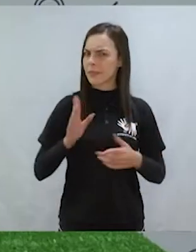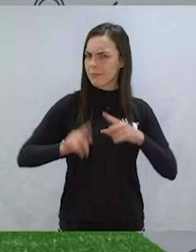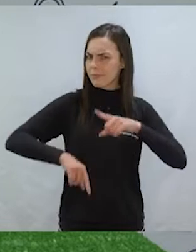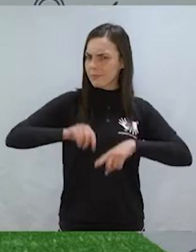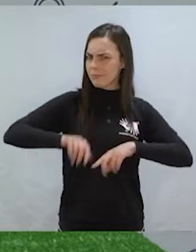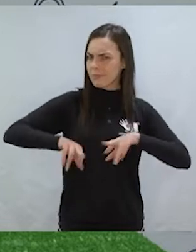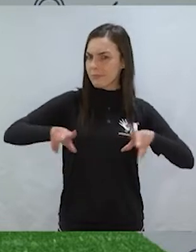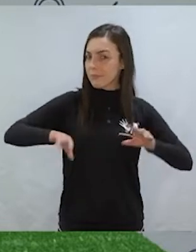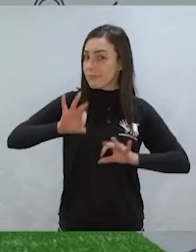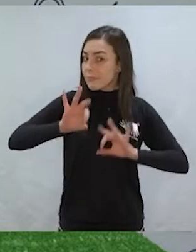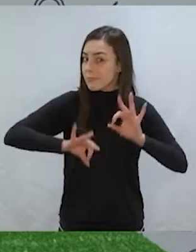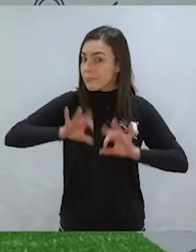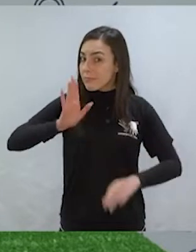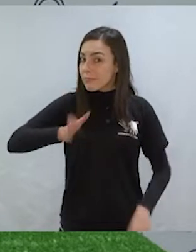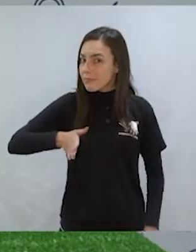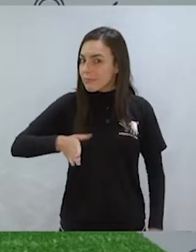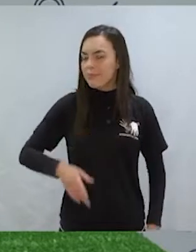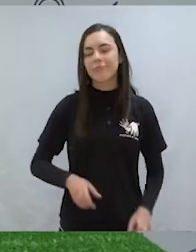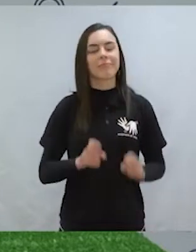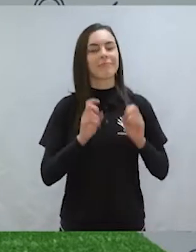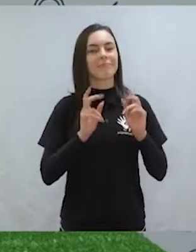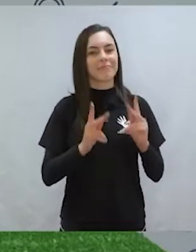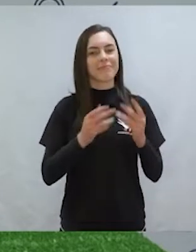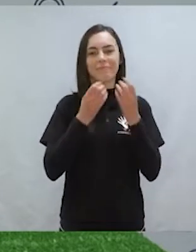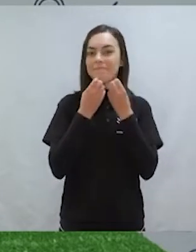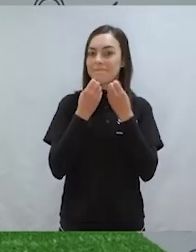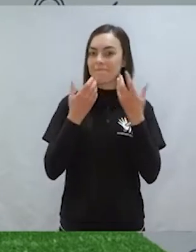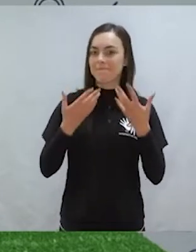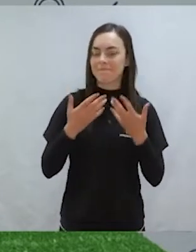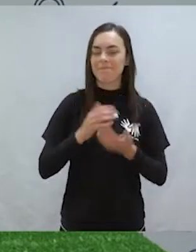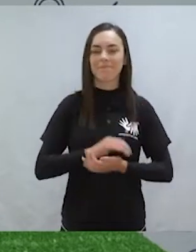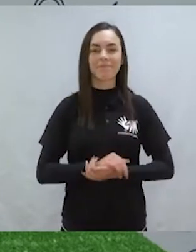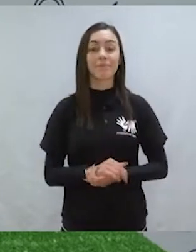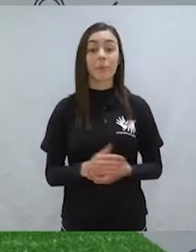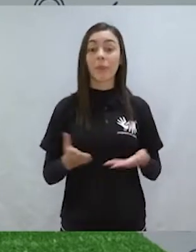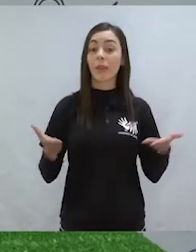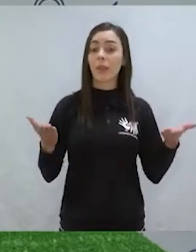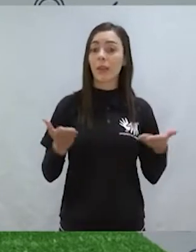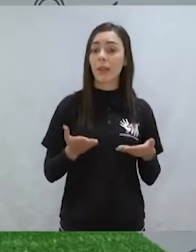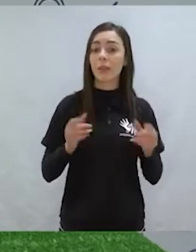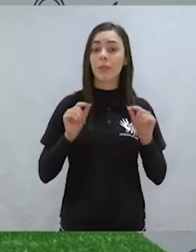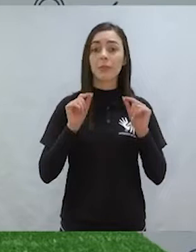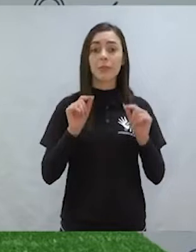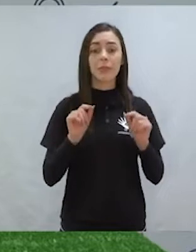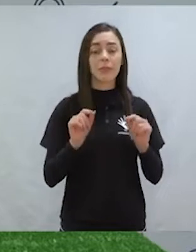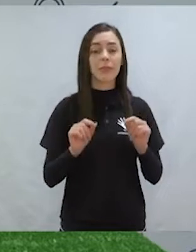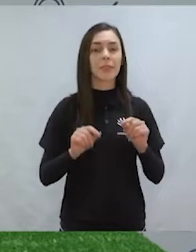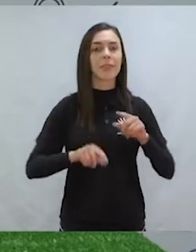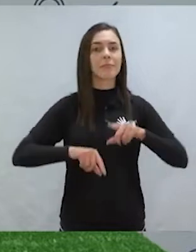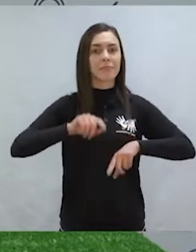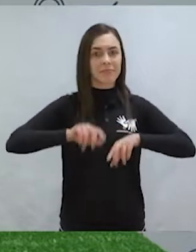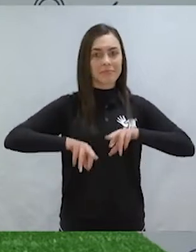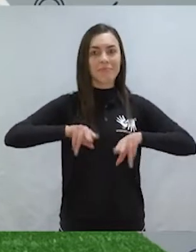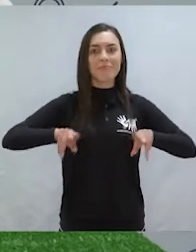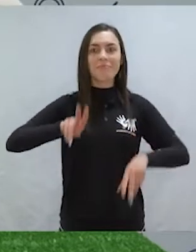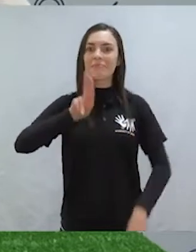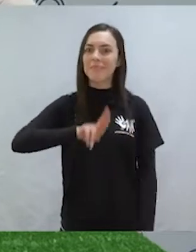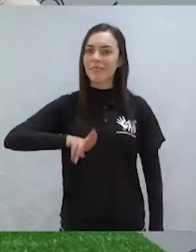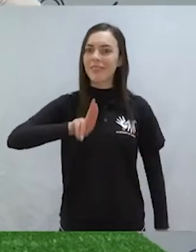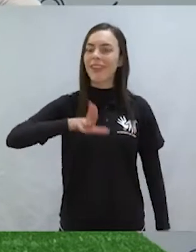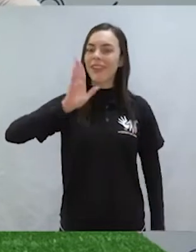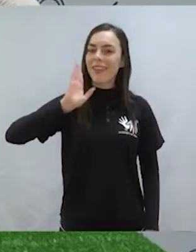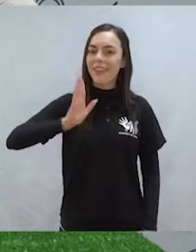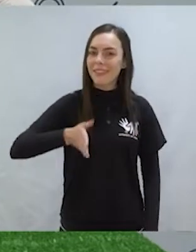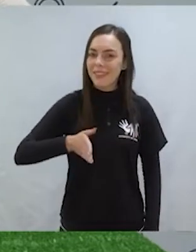E aí, já separaram o material? Uhum, muito bem. Agora você já vai precisar usar o material,